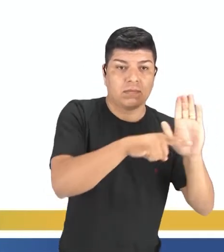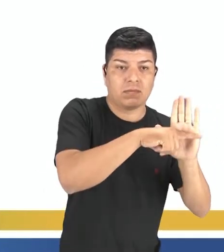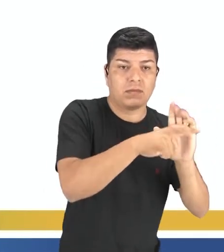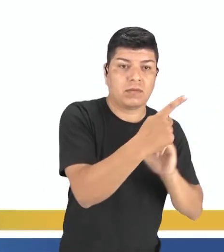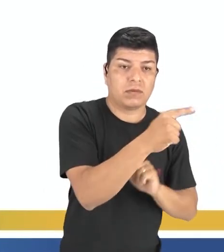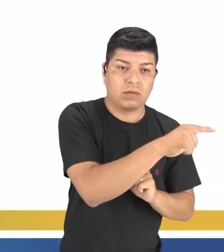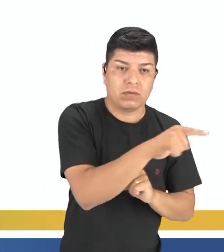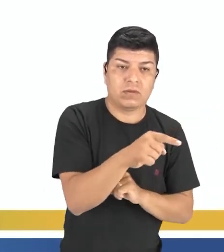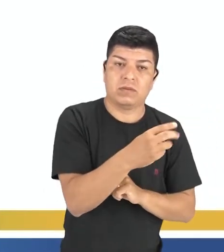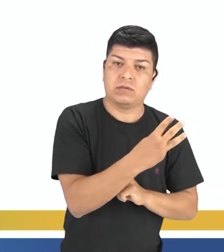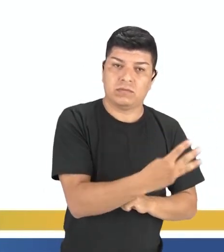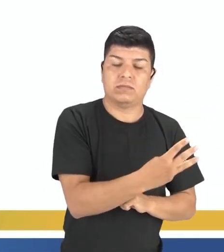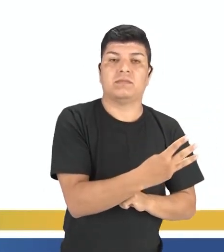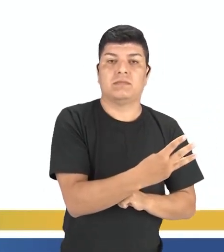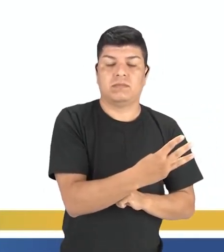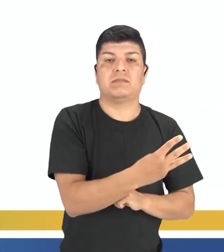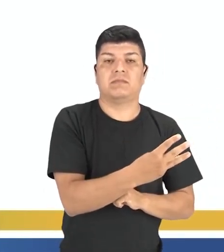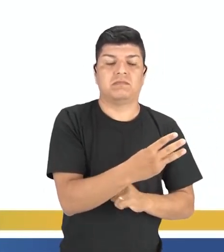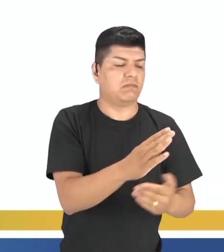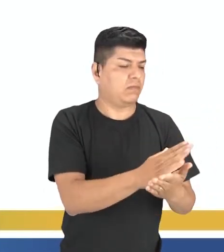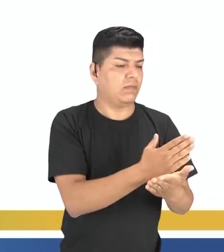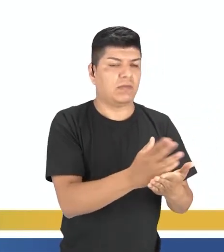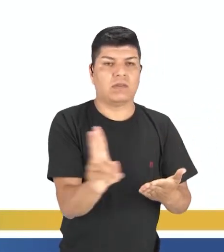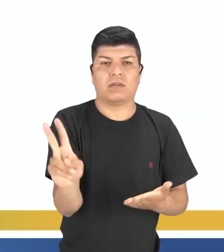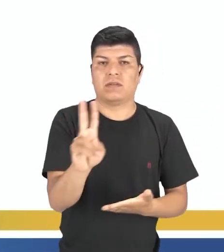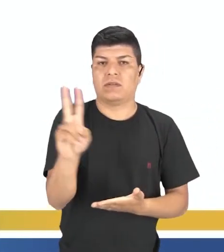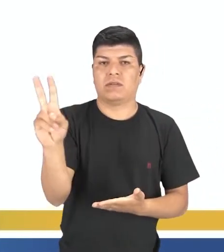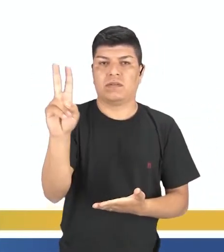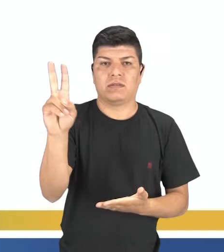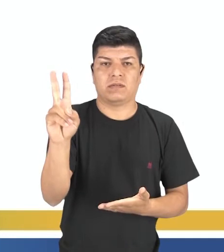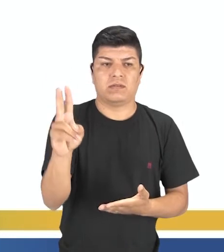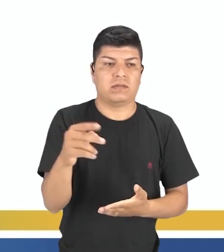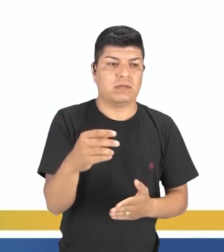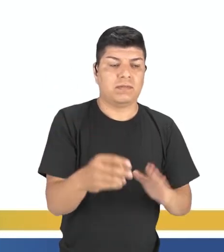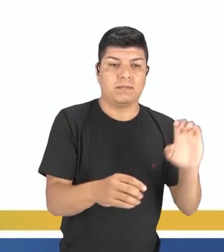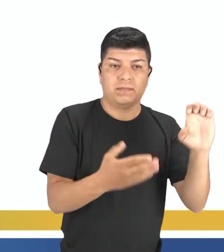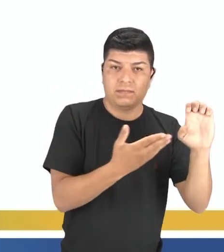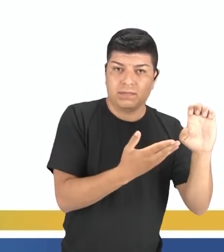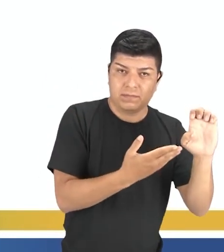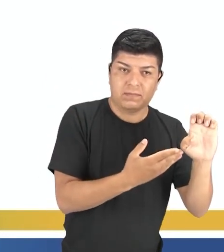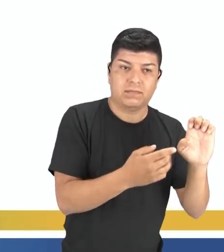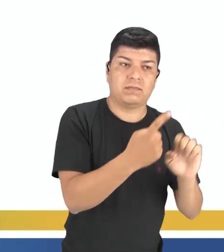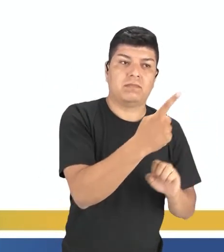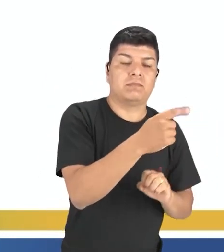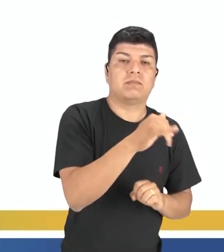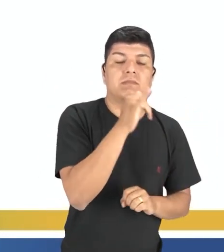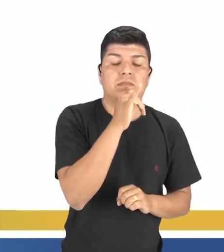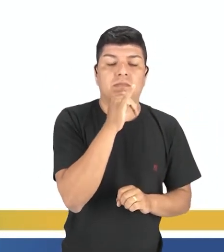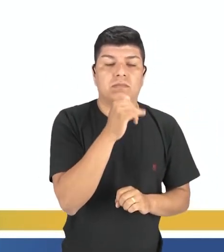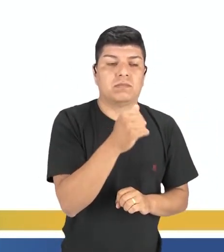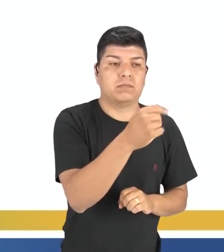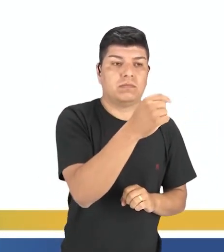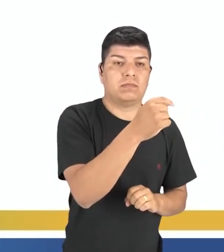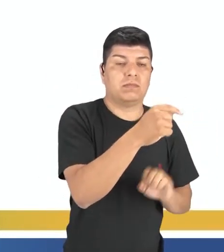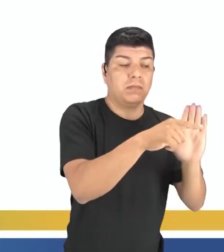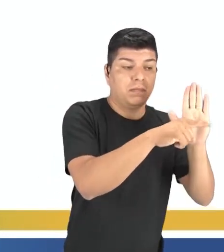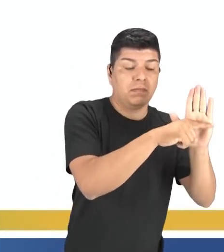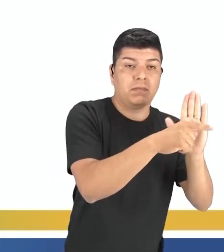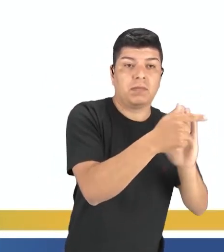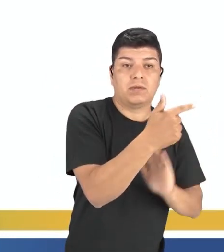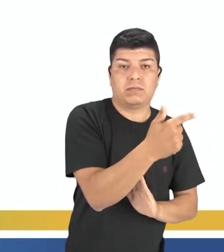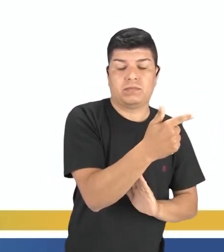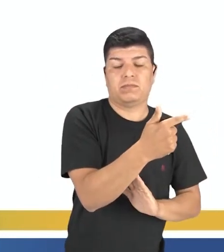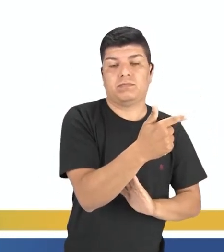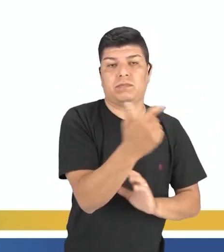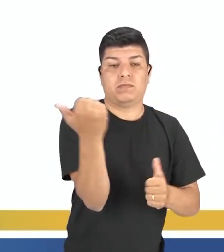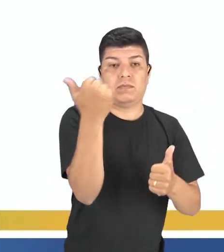1/3. Ou seja, se eu pegar qualquer valor aqui à esquerda de menos 1/3, menos 2, por exemplo, ao